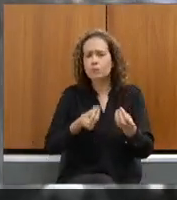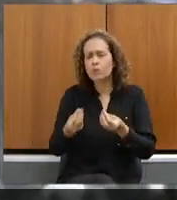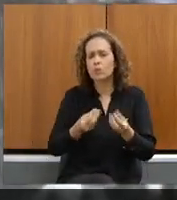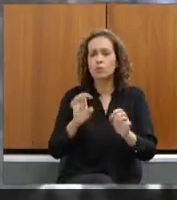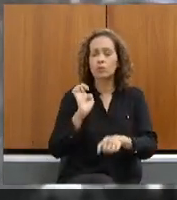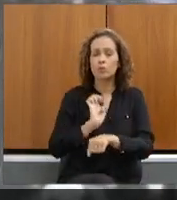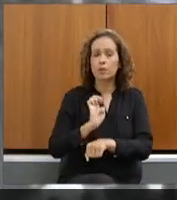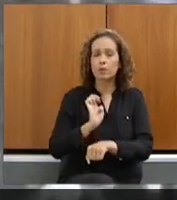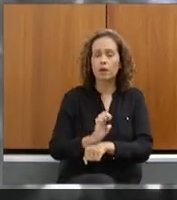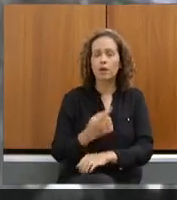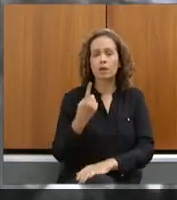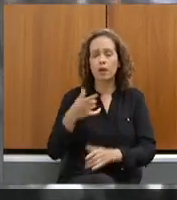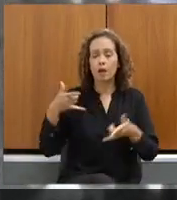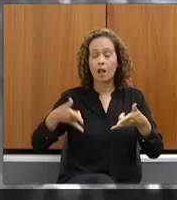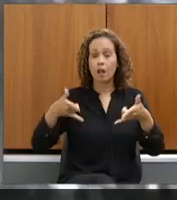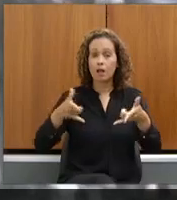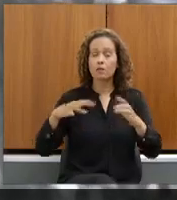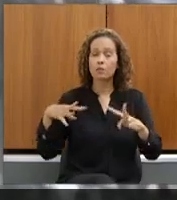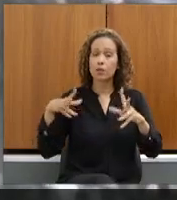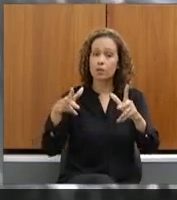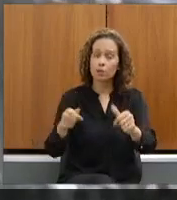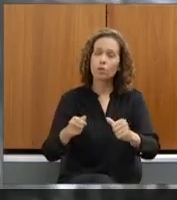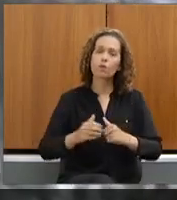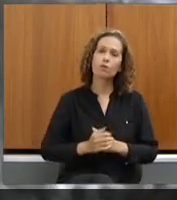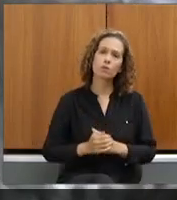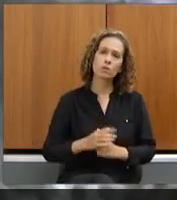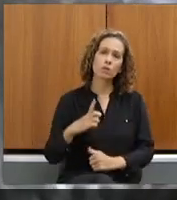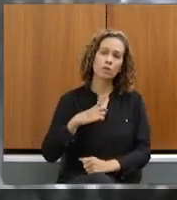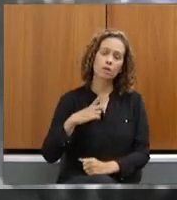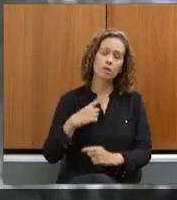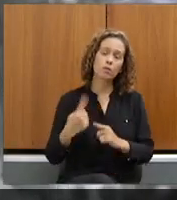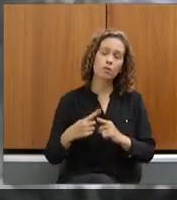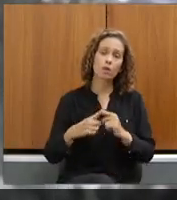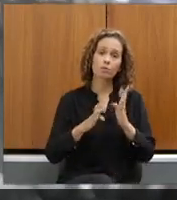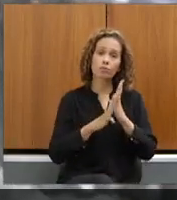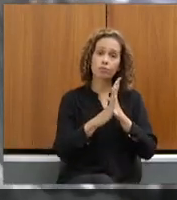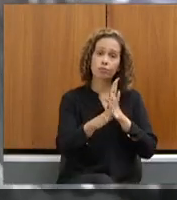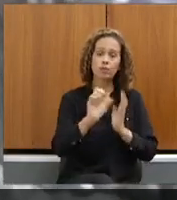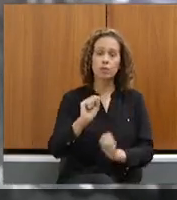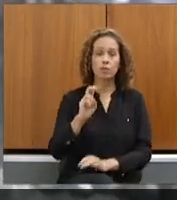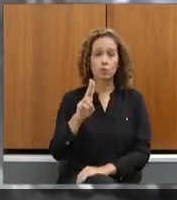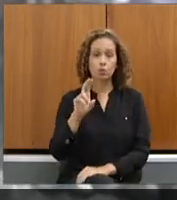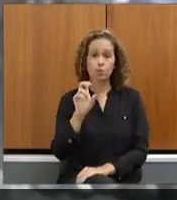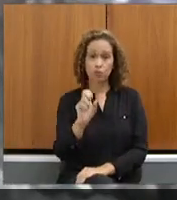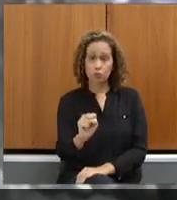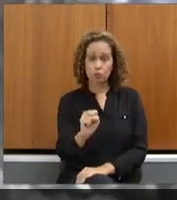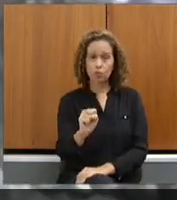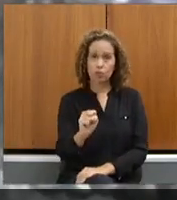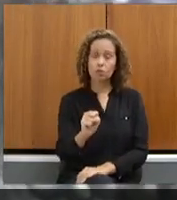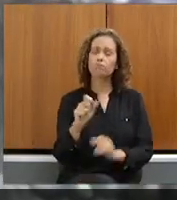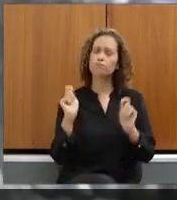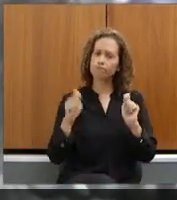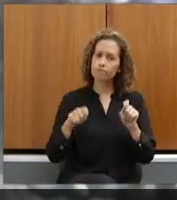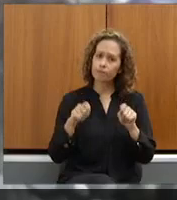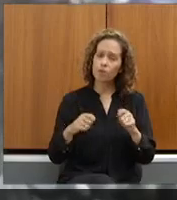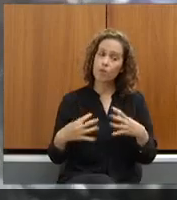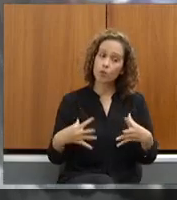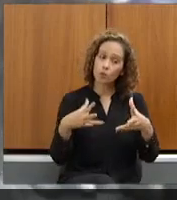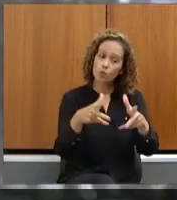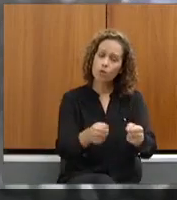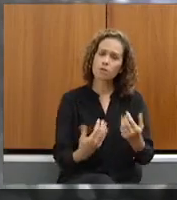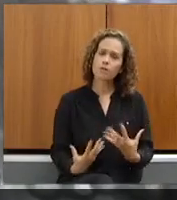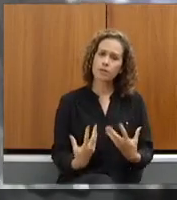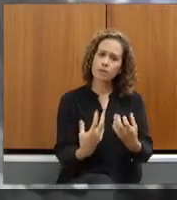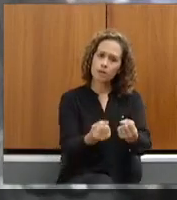modelo select para todos e se manter que a fila do SUS ela seja atendido também